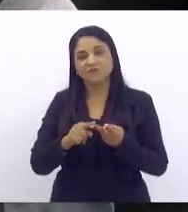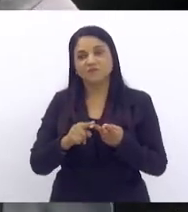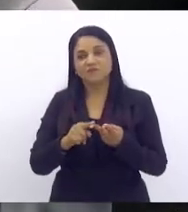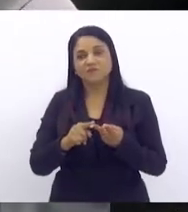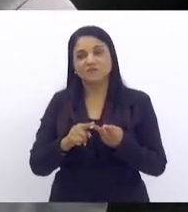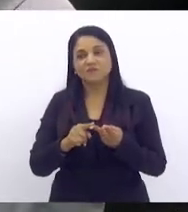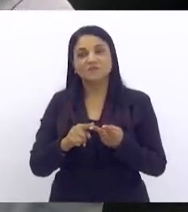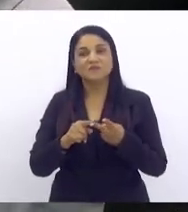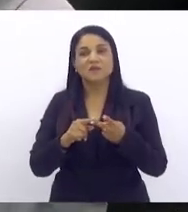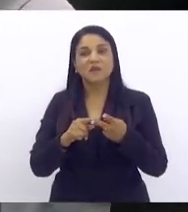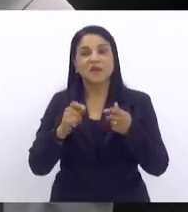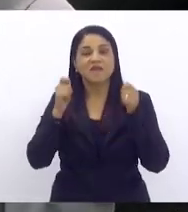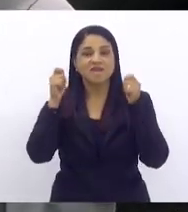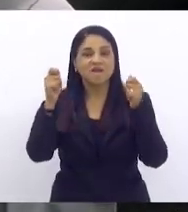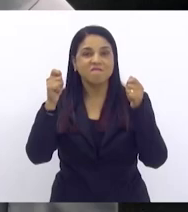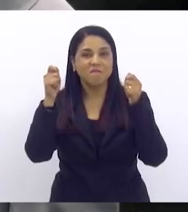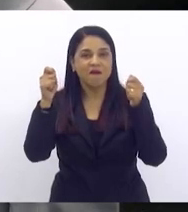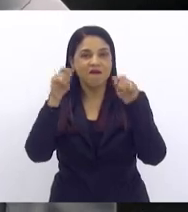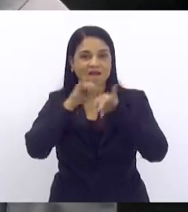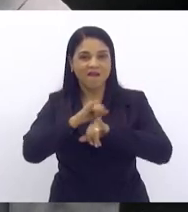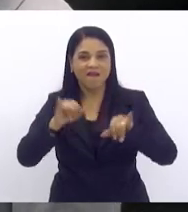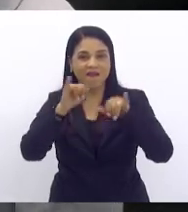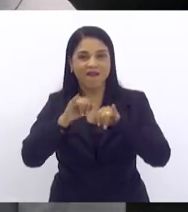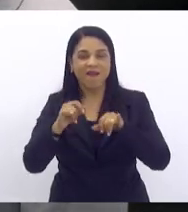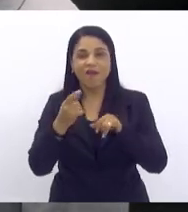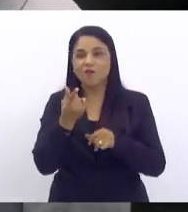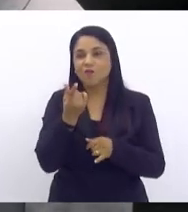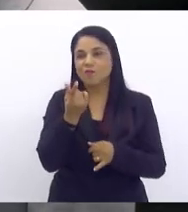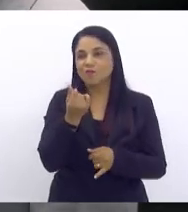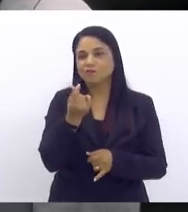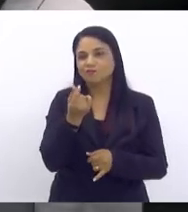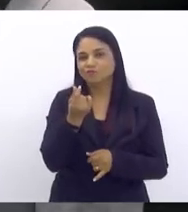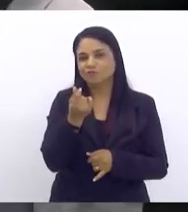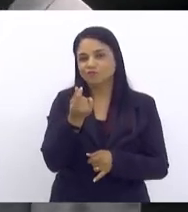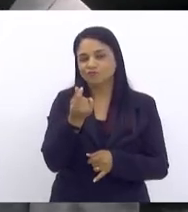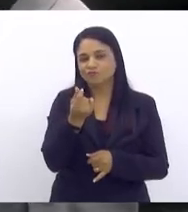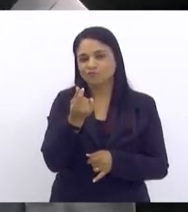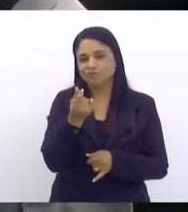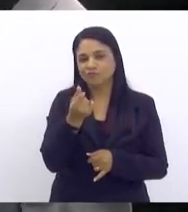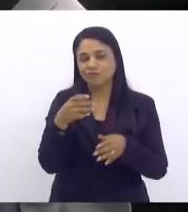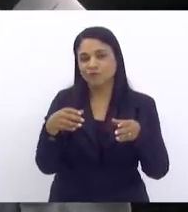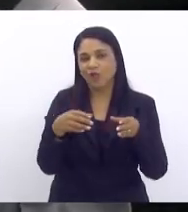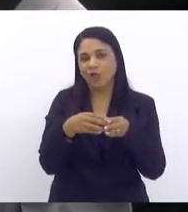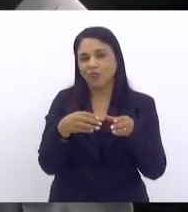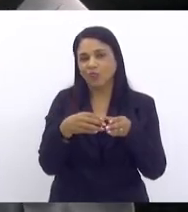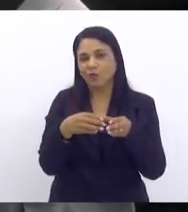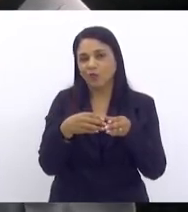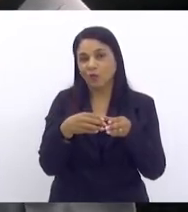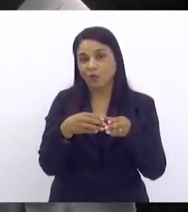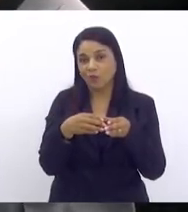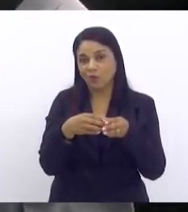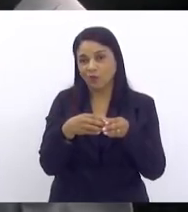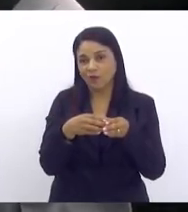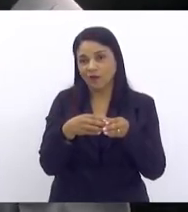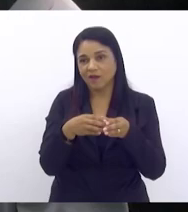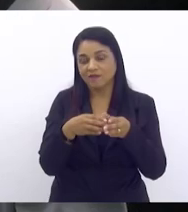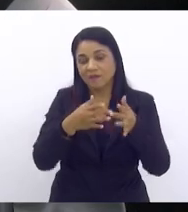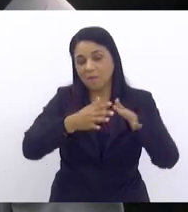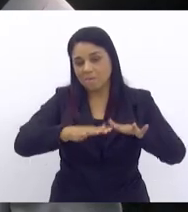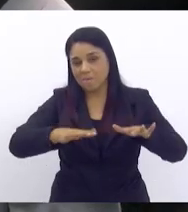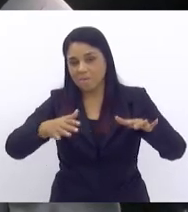fazendo campanha com o dinheirinho que seria da turma da Maré, do lado de